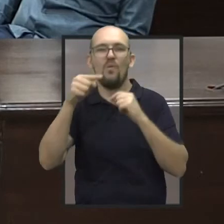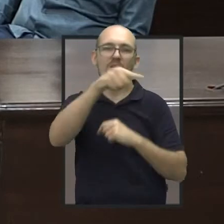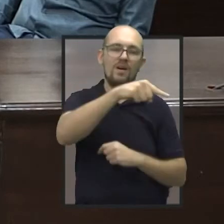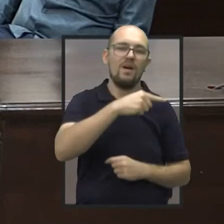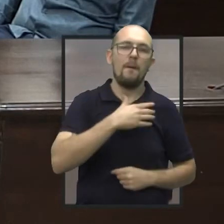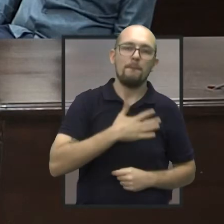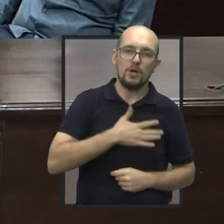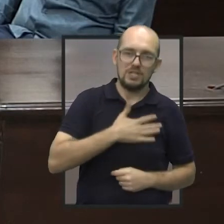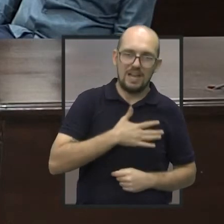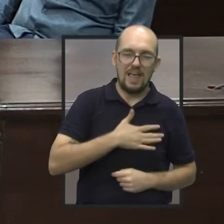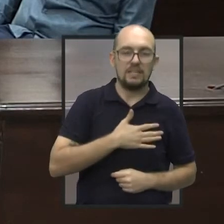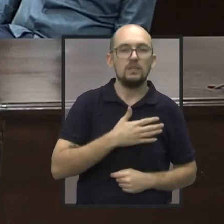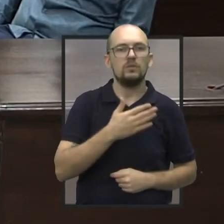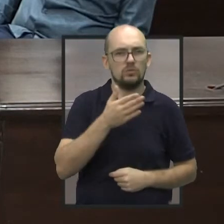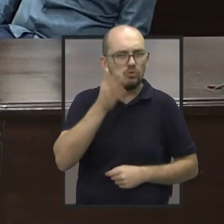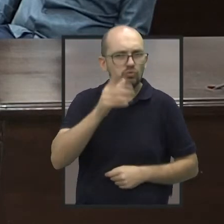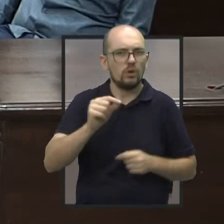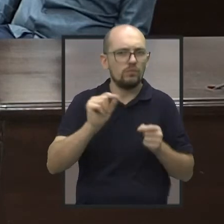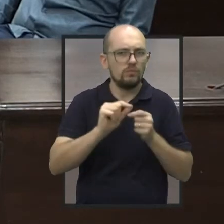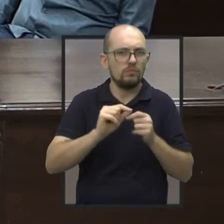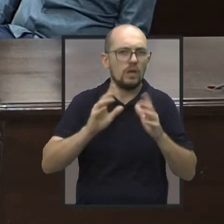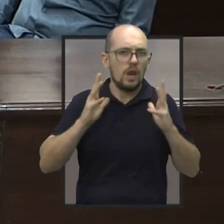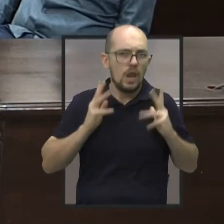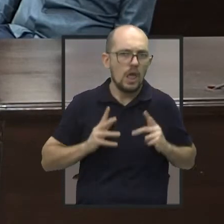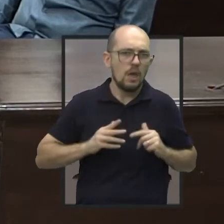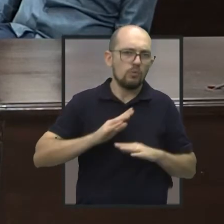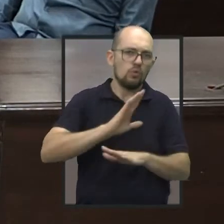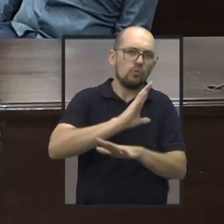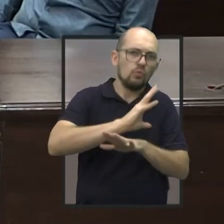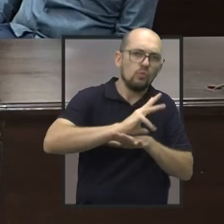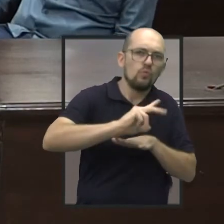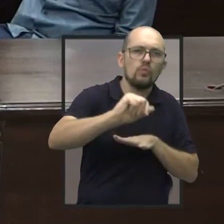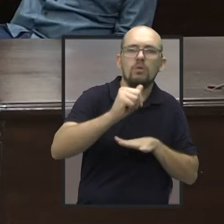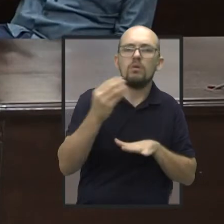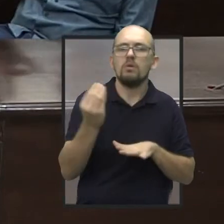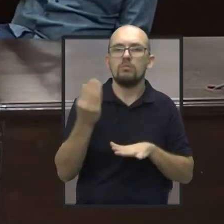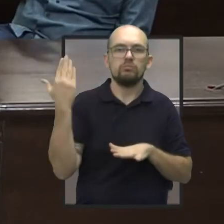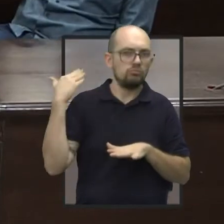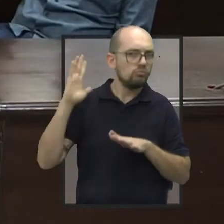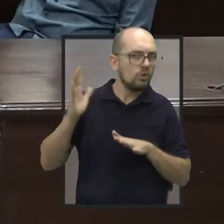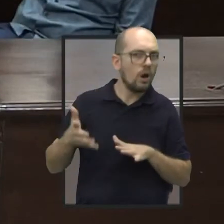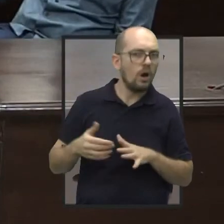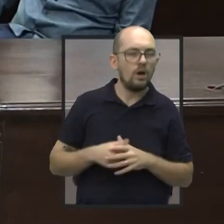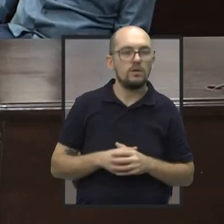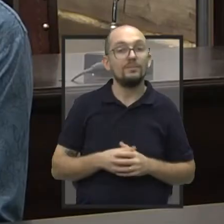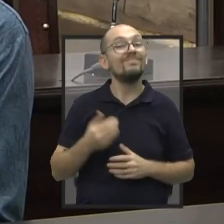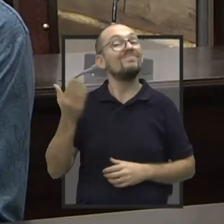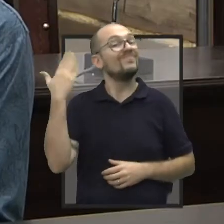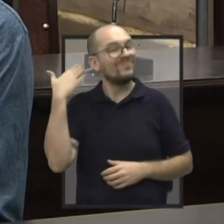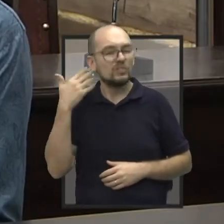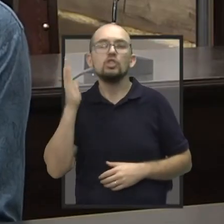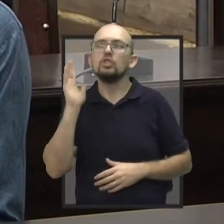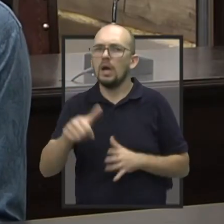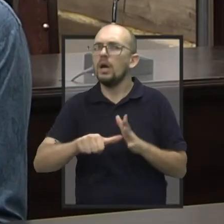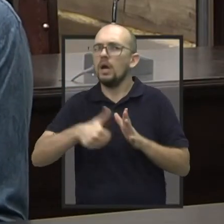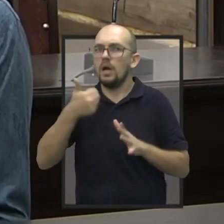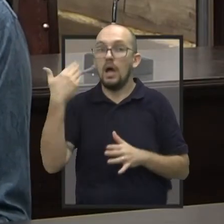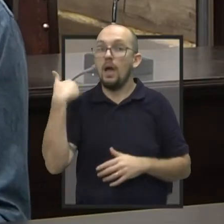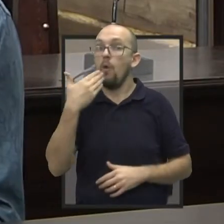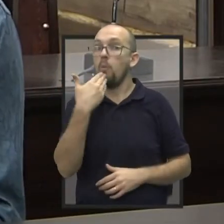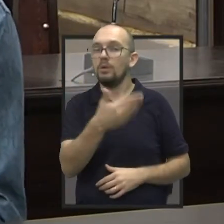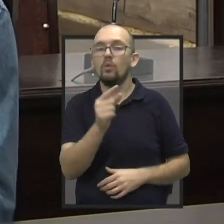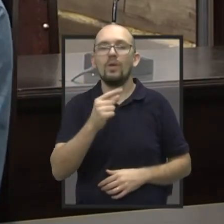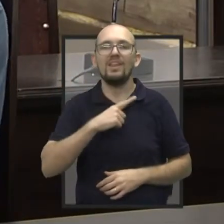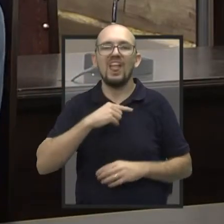Esse serviço já chegou a ser executado em outras vezes ou não? Já chegou. Lá atrás eu já cobrei uma vez, inclusive para tirar